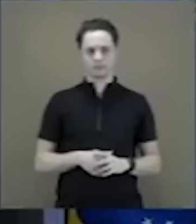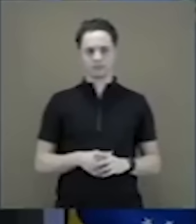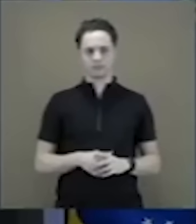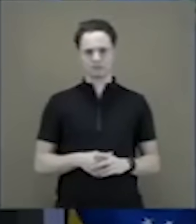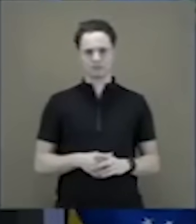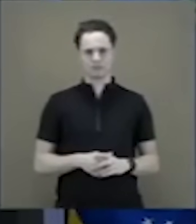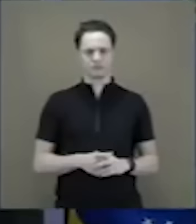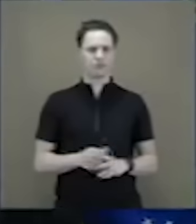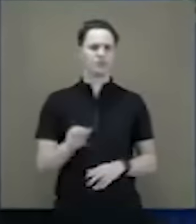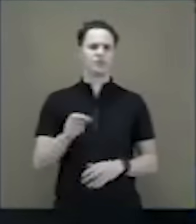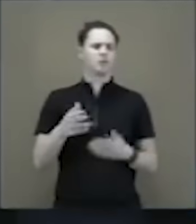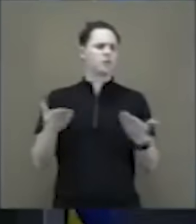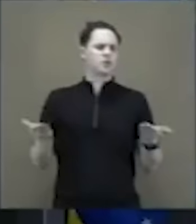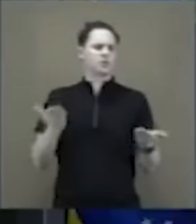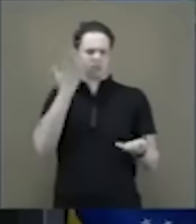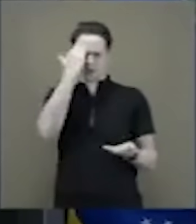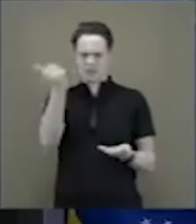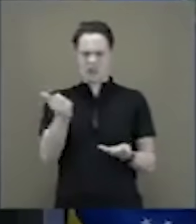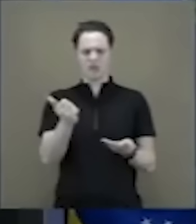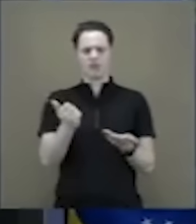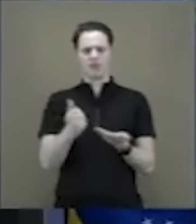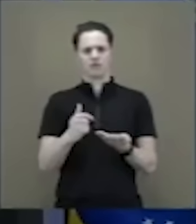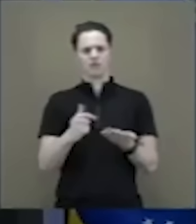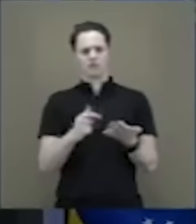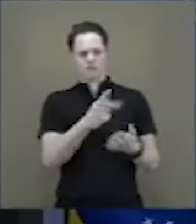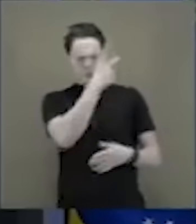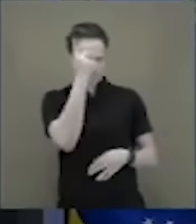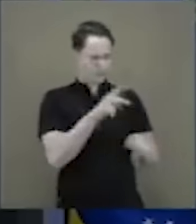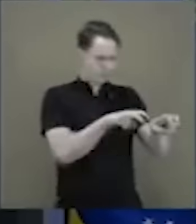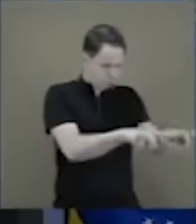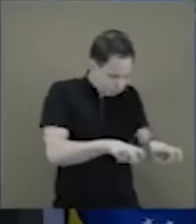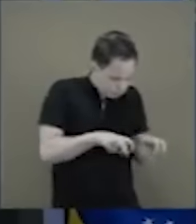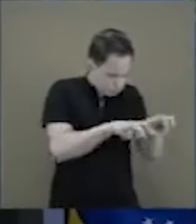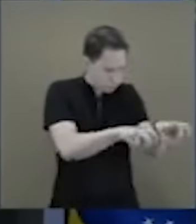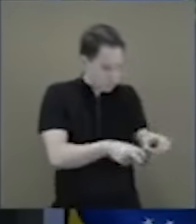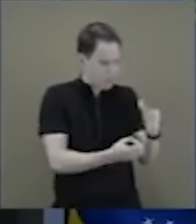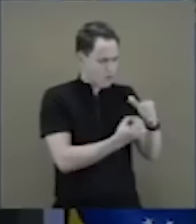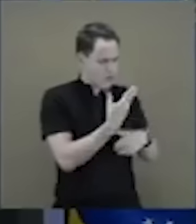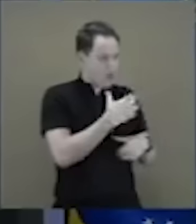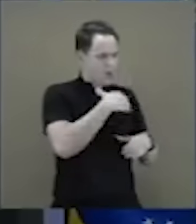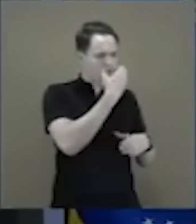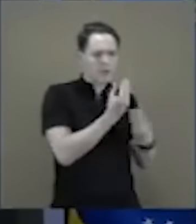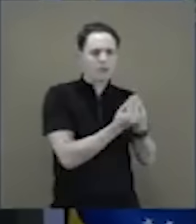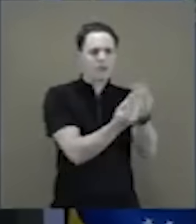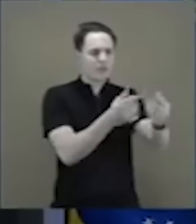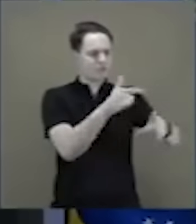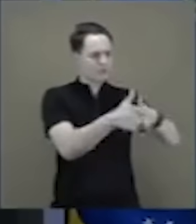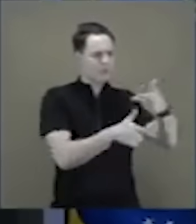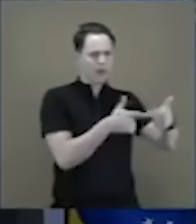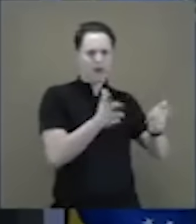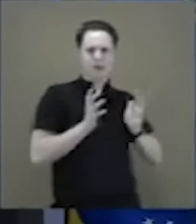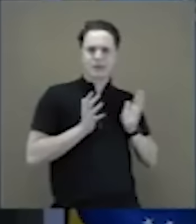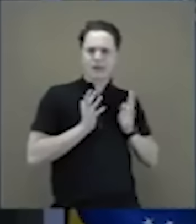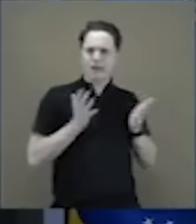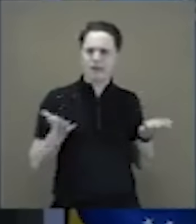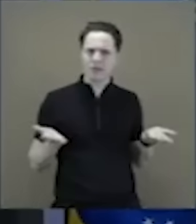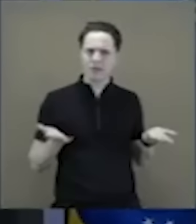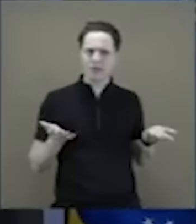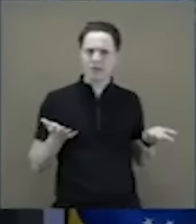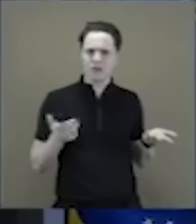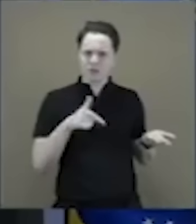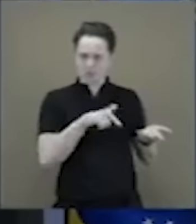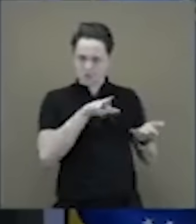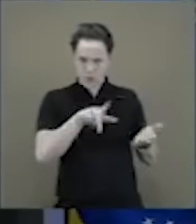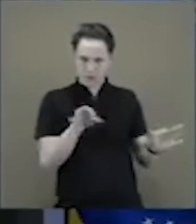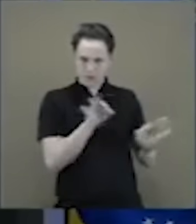Não é suficiente trabalhar a terra, produzir com eficiência alimentos, empregos e riqueza? E exportar